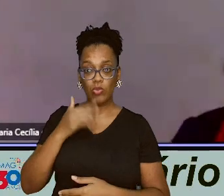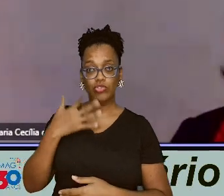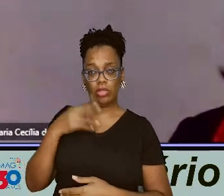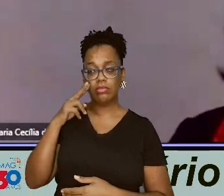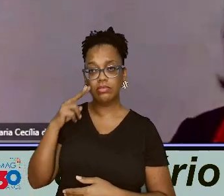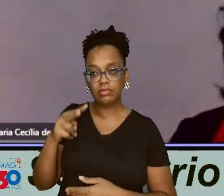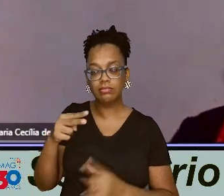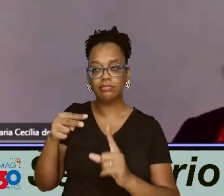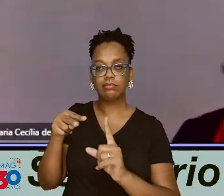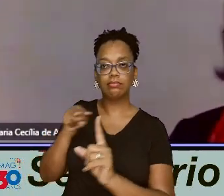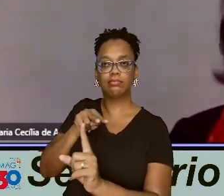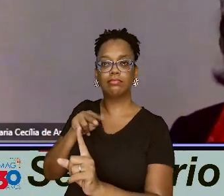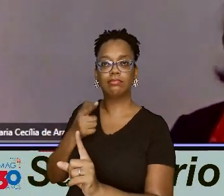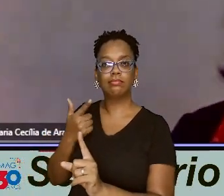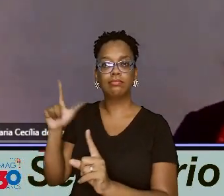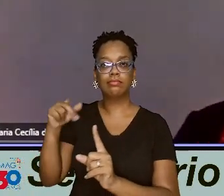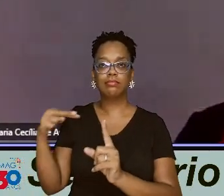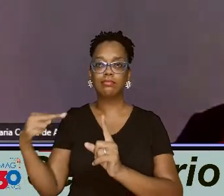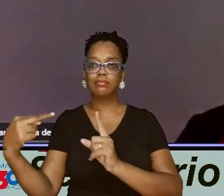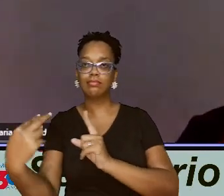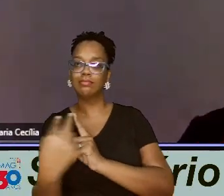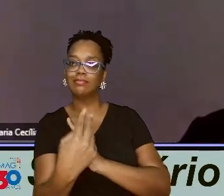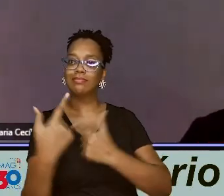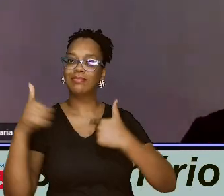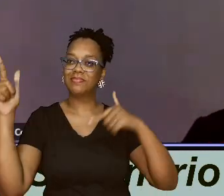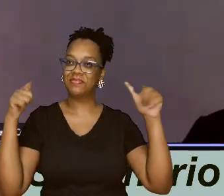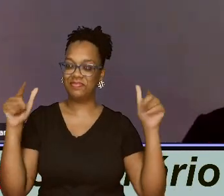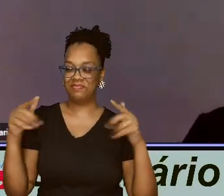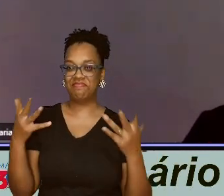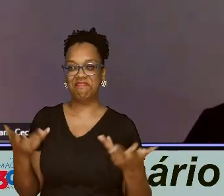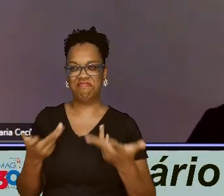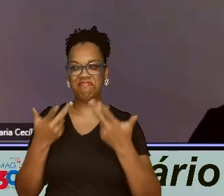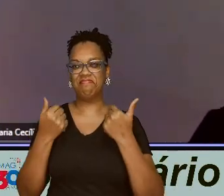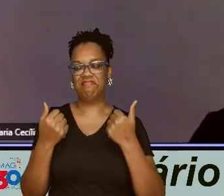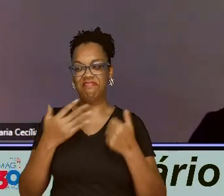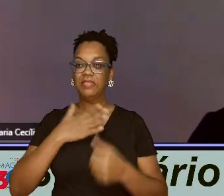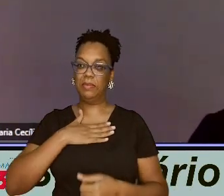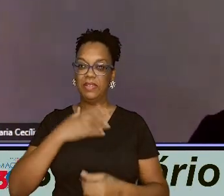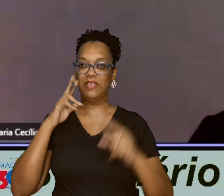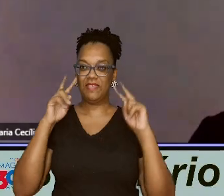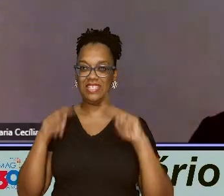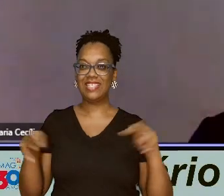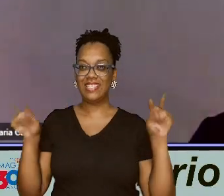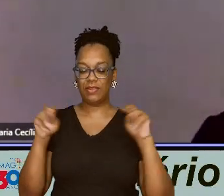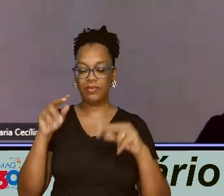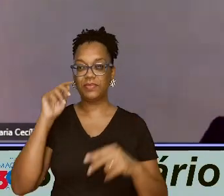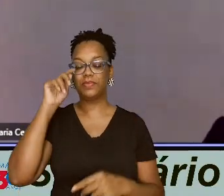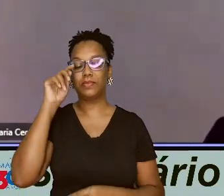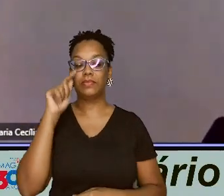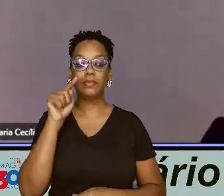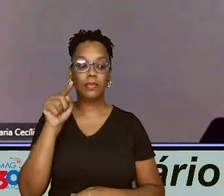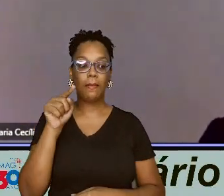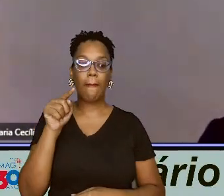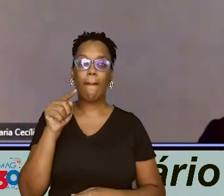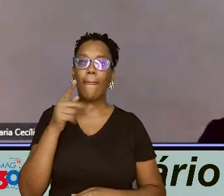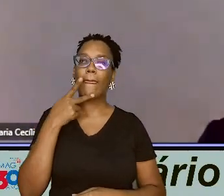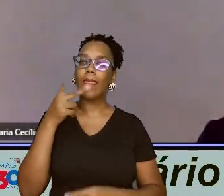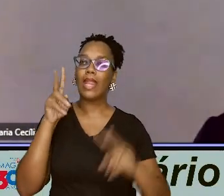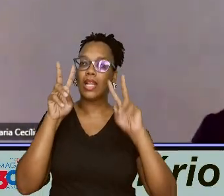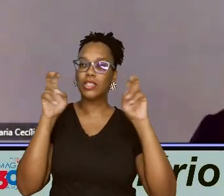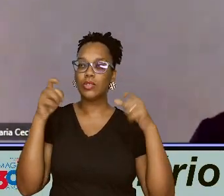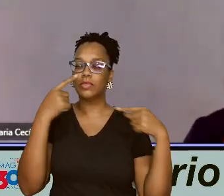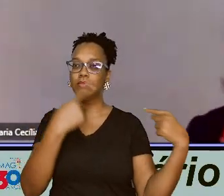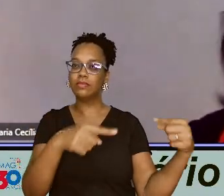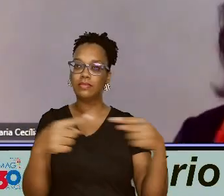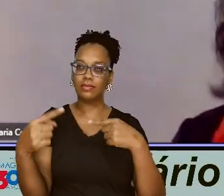por outro ângulo, por vários outros ângulos. Então, isso enriqueceu demais a minha visão. E eu acho que isso, a gente falou muito do diálogo de como